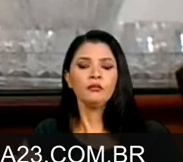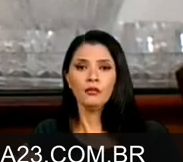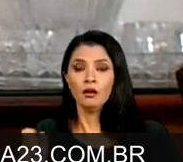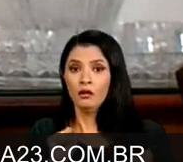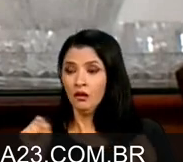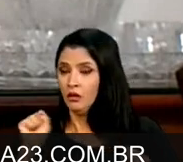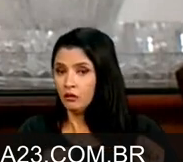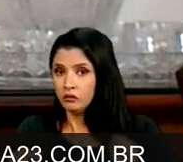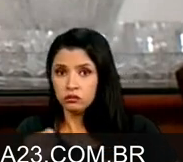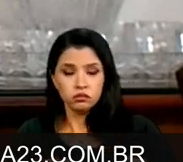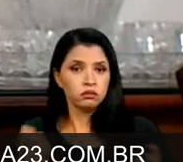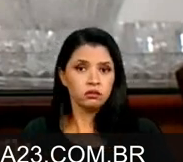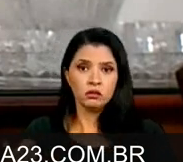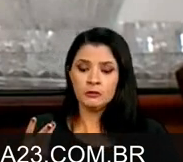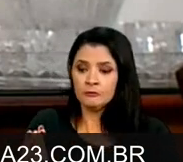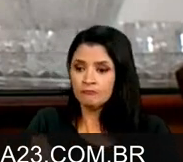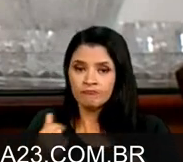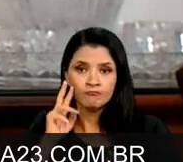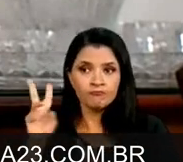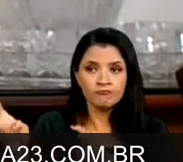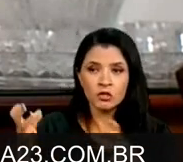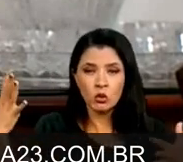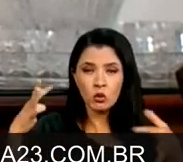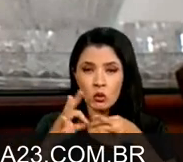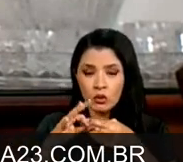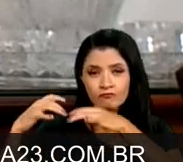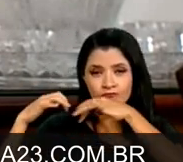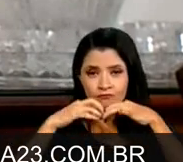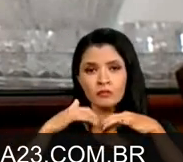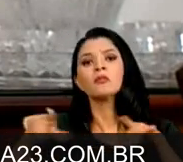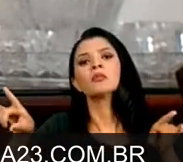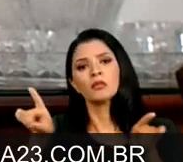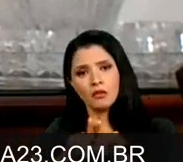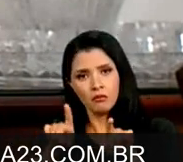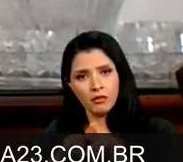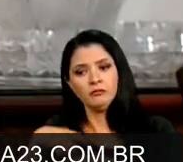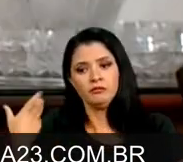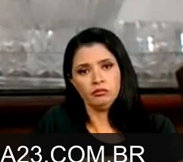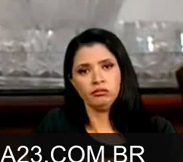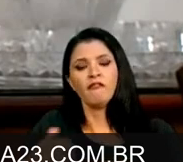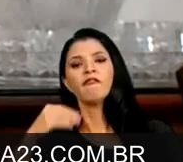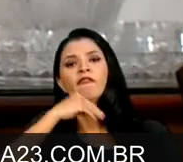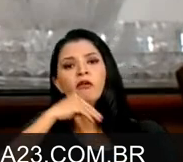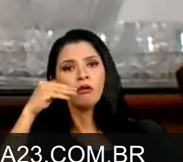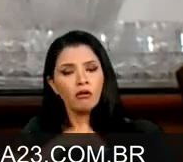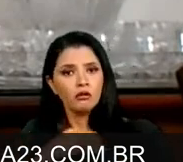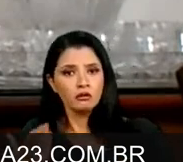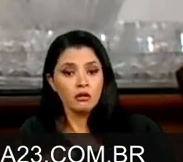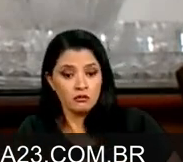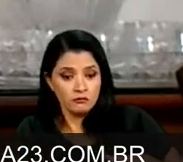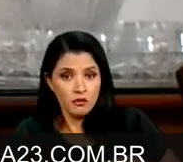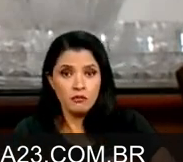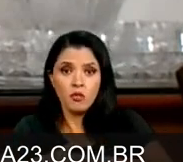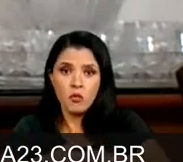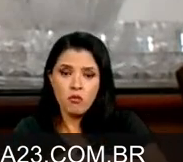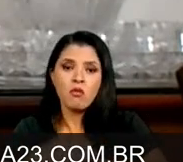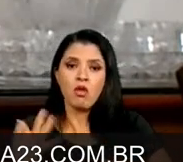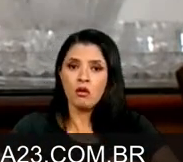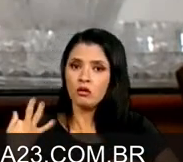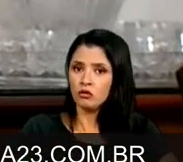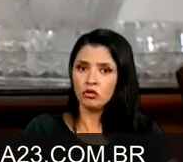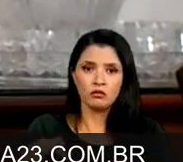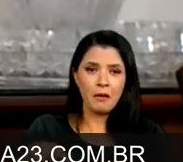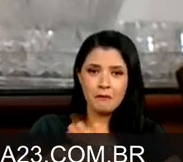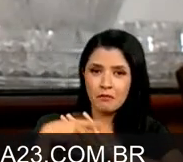pânico, a parte de sensibilidade cognitiva também está comprometida. A fibromialgia em si, ela não tem